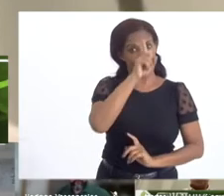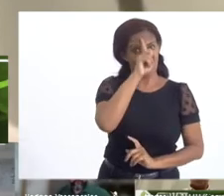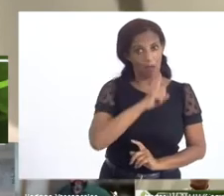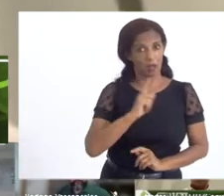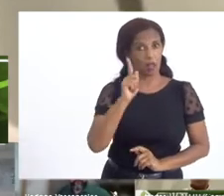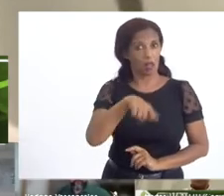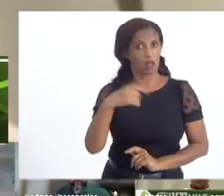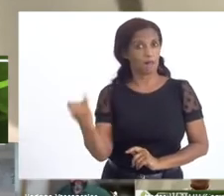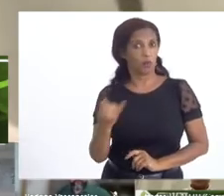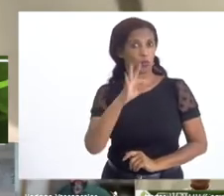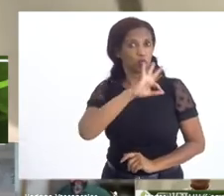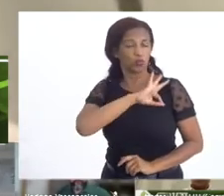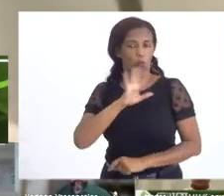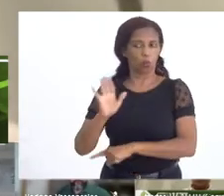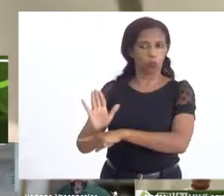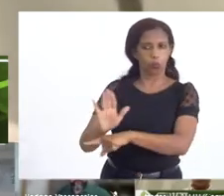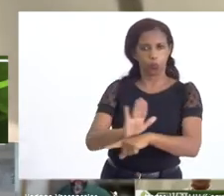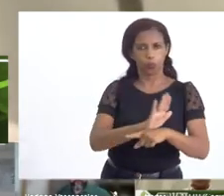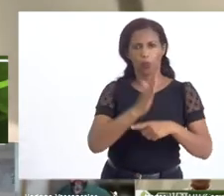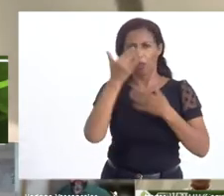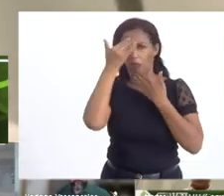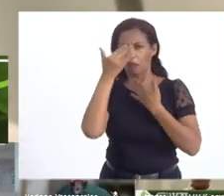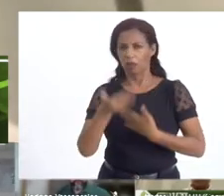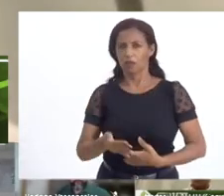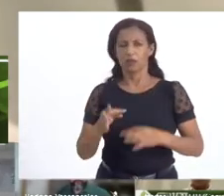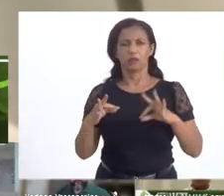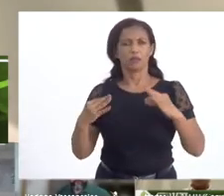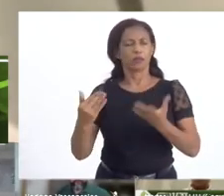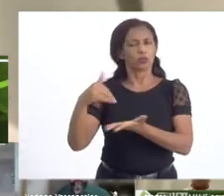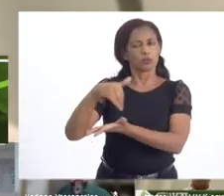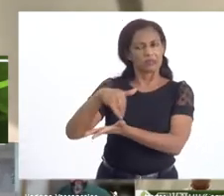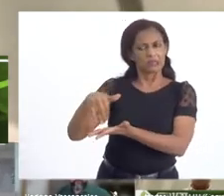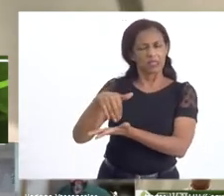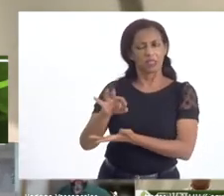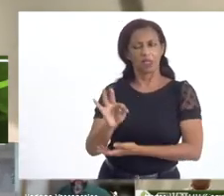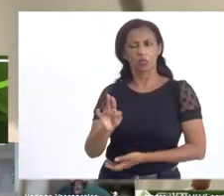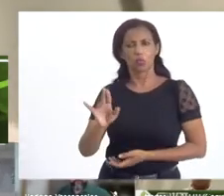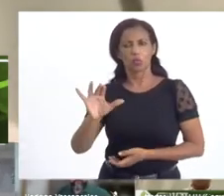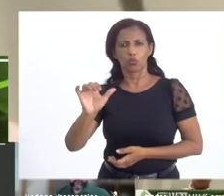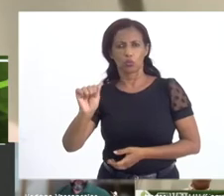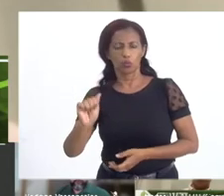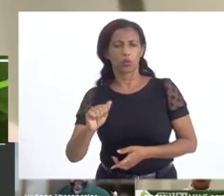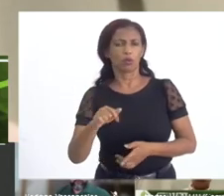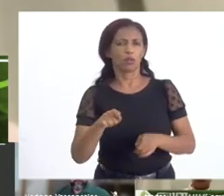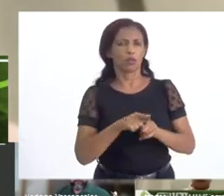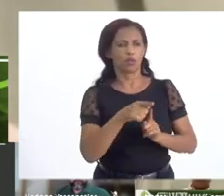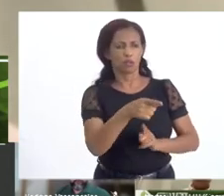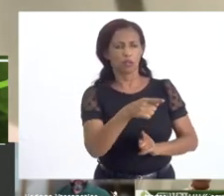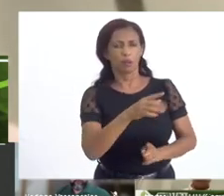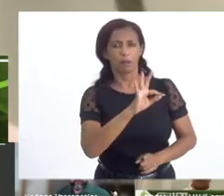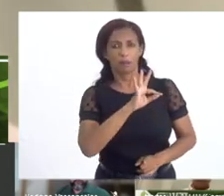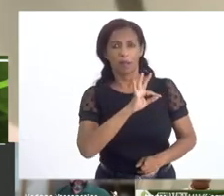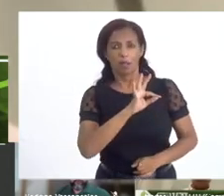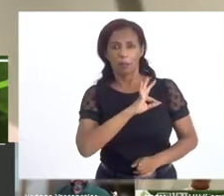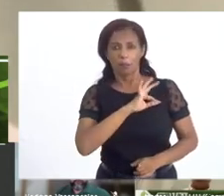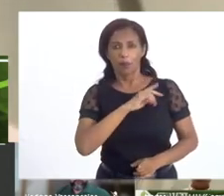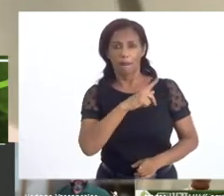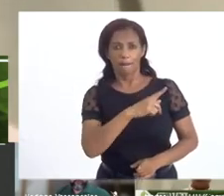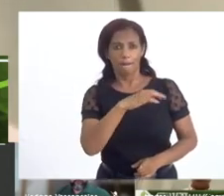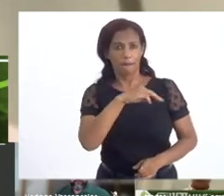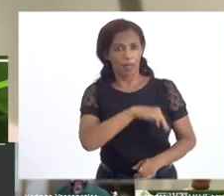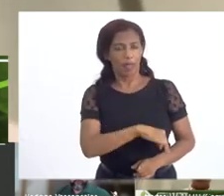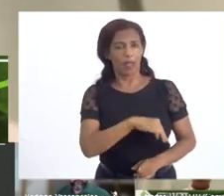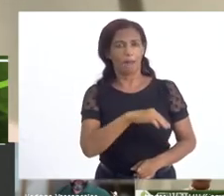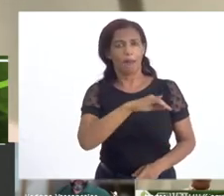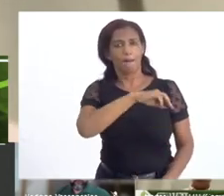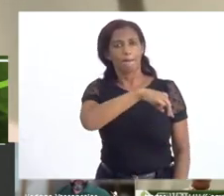muito importante esse trabalho, e agradeço tanto o secretário Tutuca quanto o APM, aqui representada pelo Major